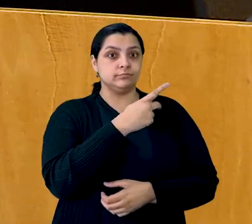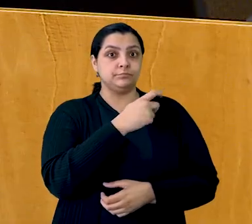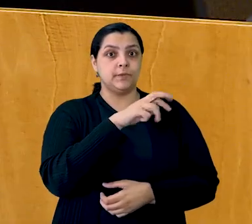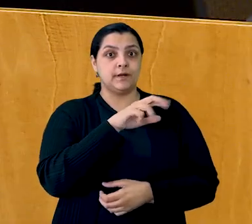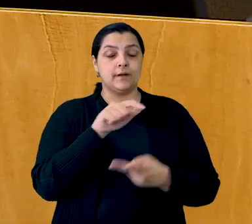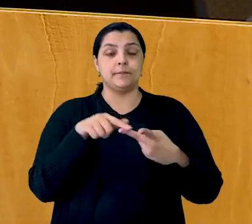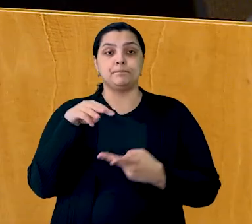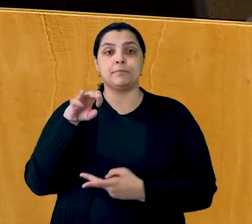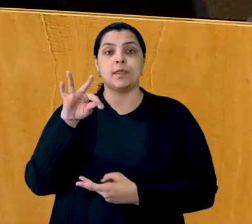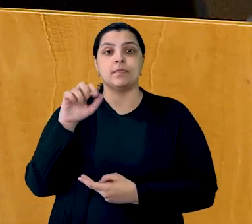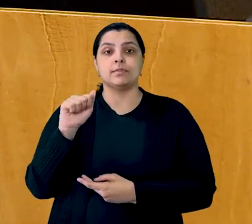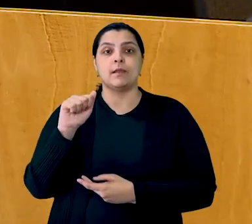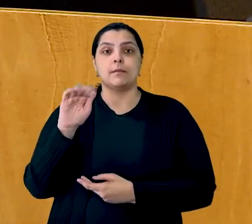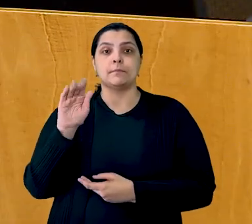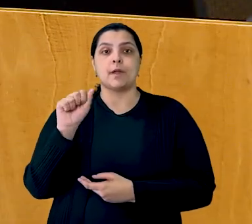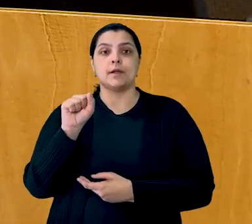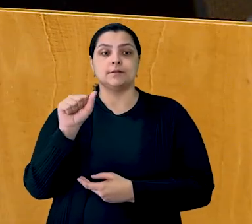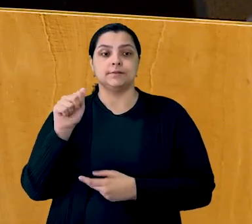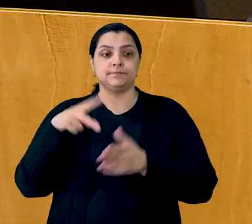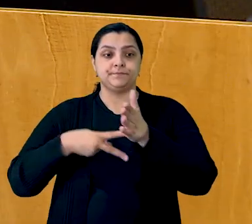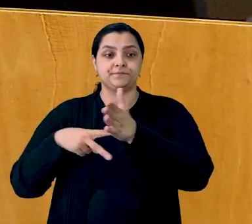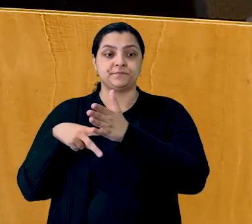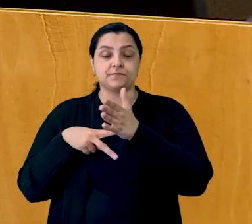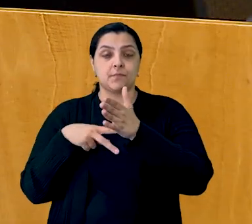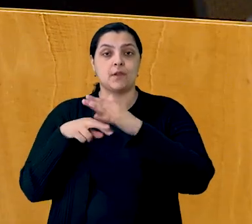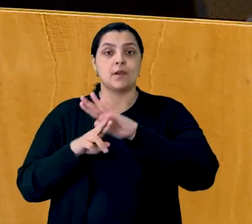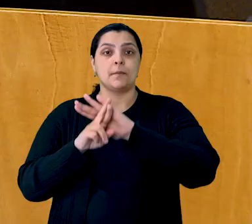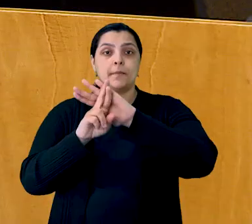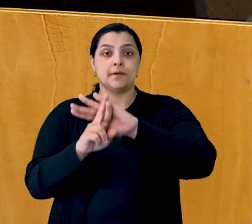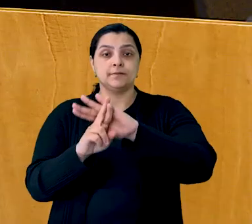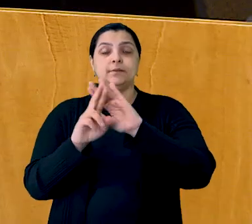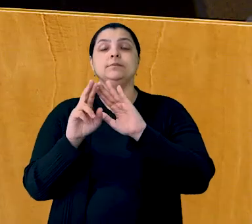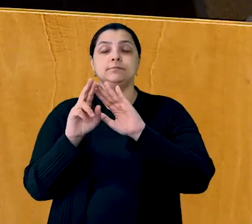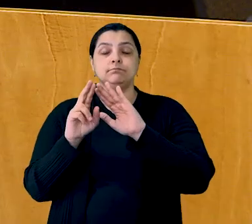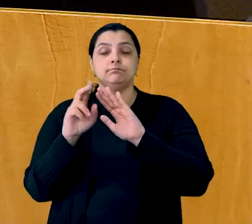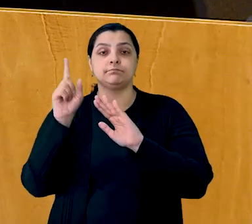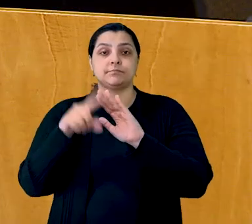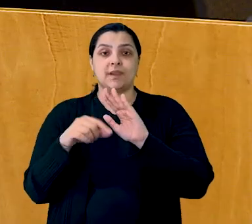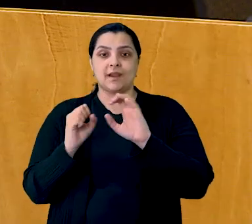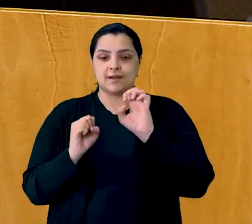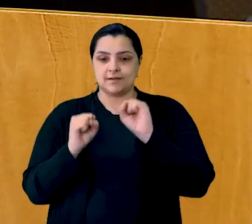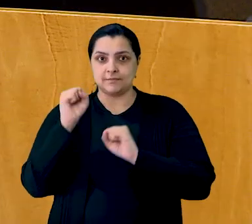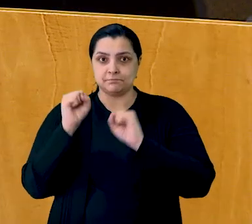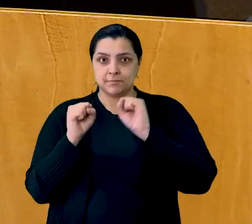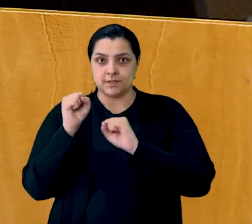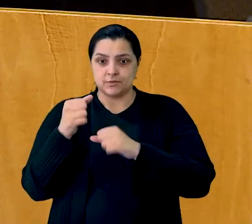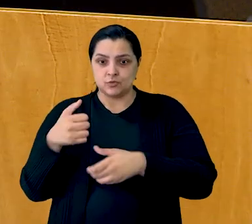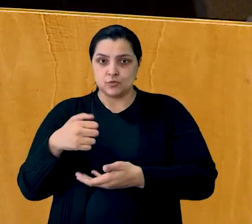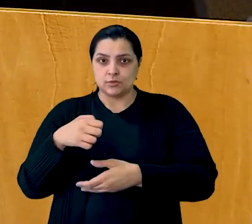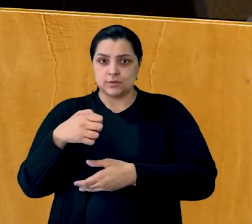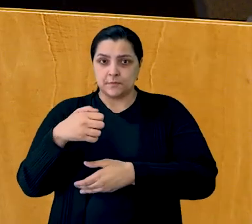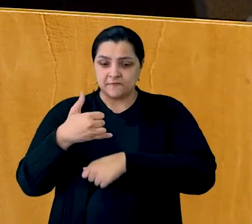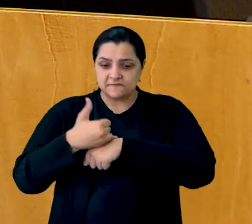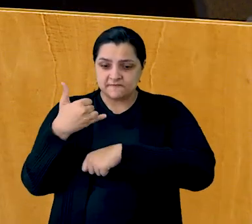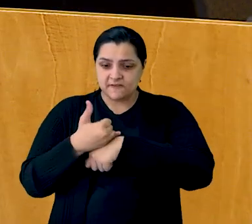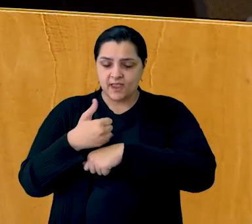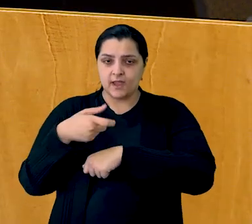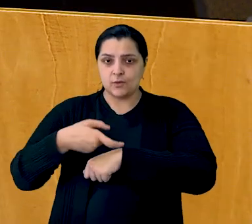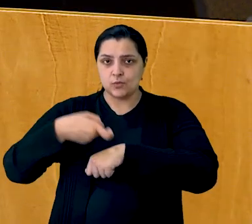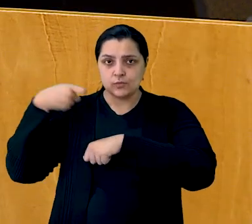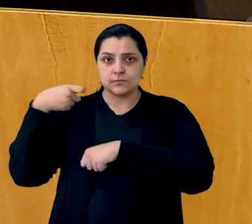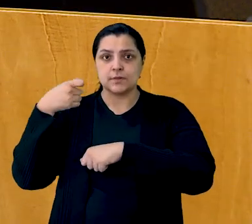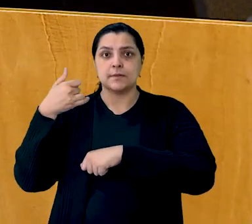no Pará e o Metabase, sindicato que representa trabalhadores na indústria de extração de ferro e metais pesados em